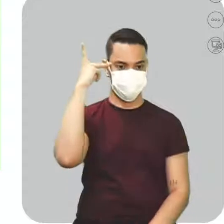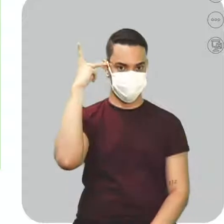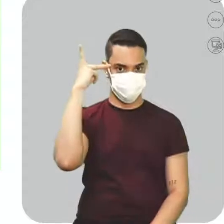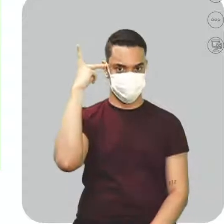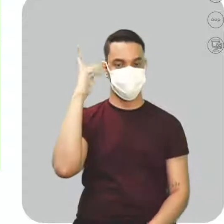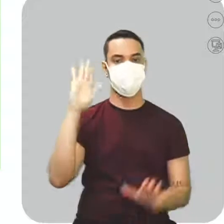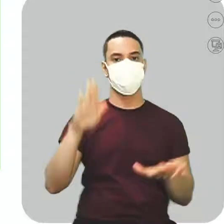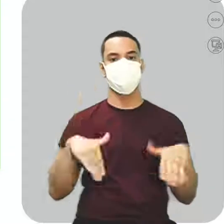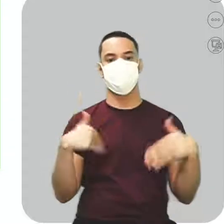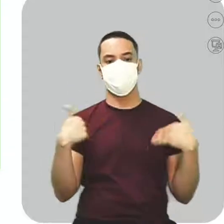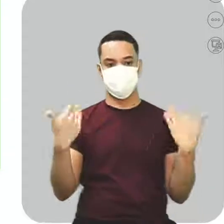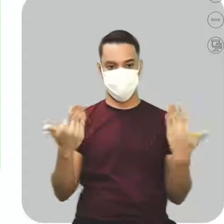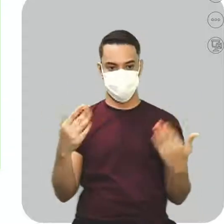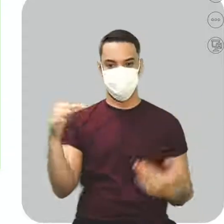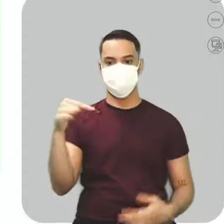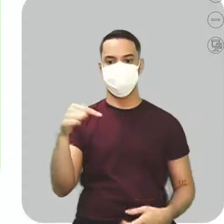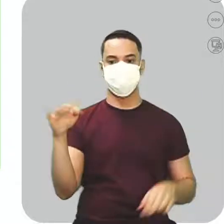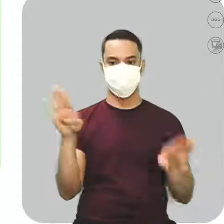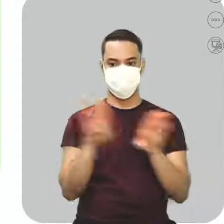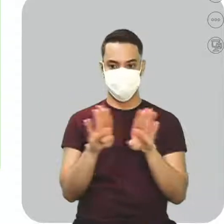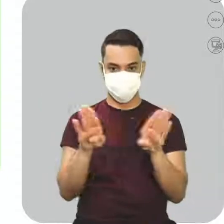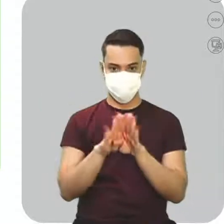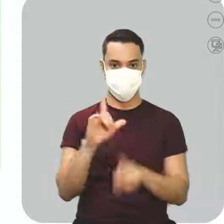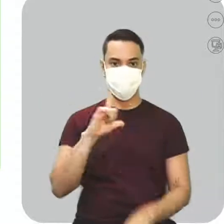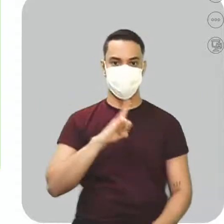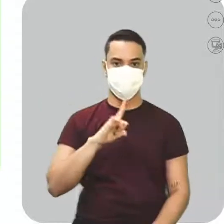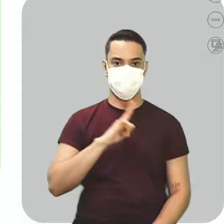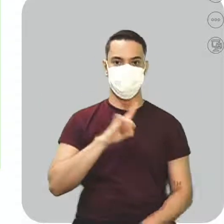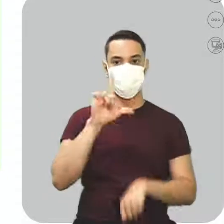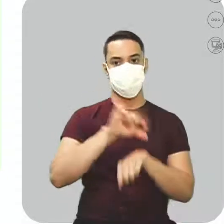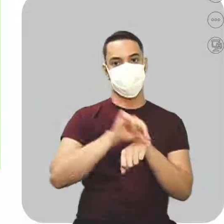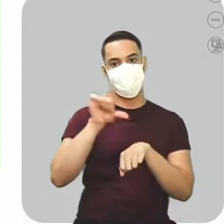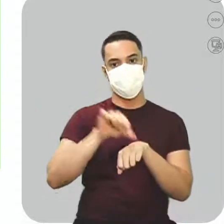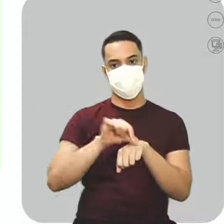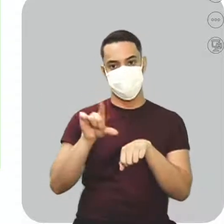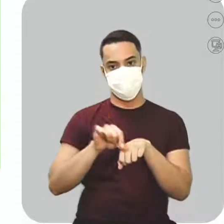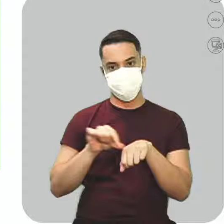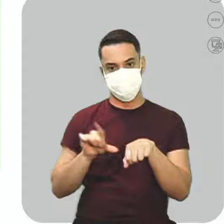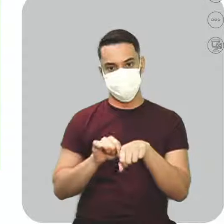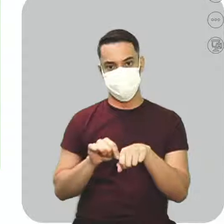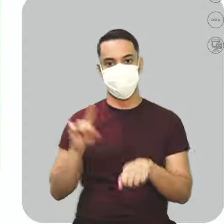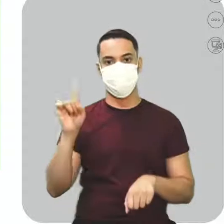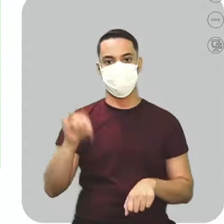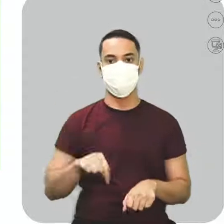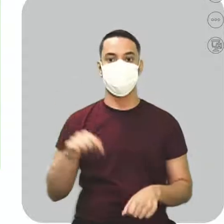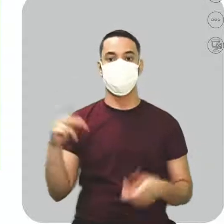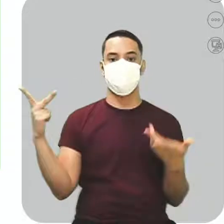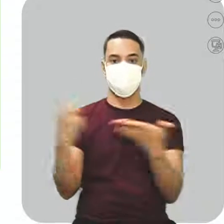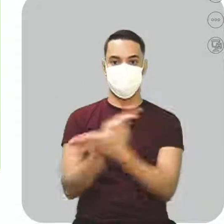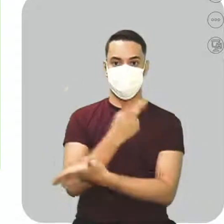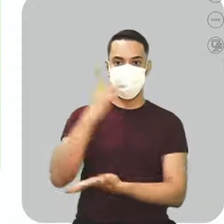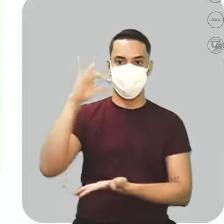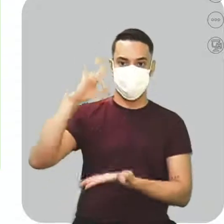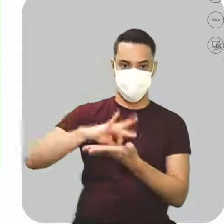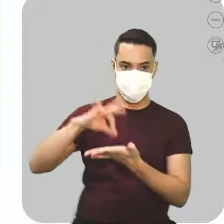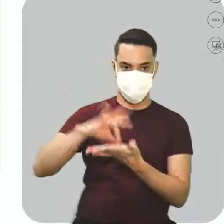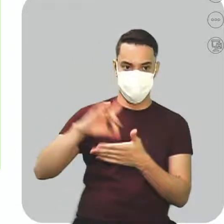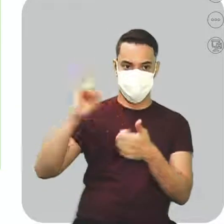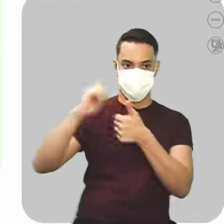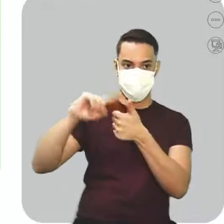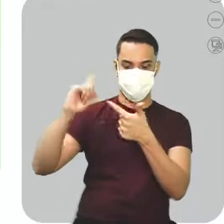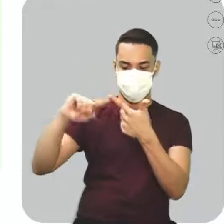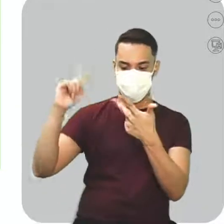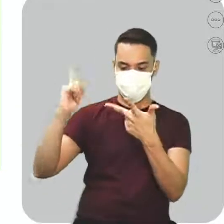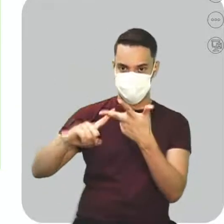meus amores, aqui, ó, argumento baseado na estrutura da realidade. Então, esses 3 argumentos aqui que eu trouxe para